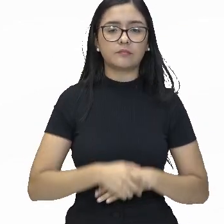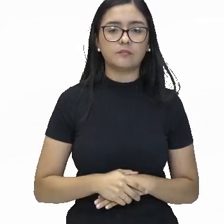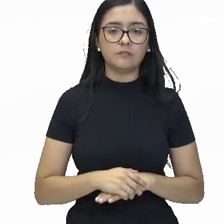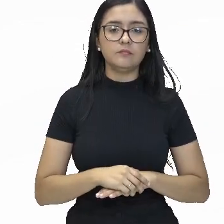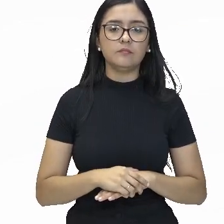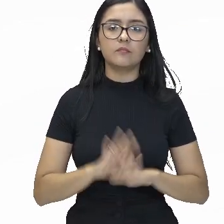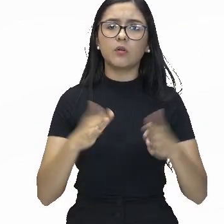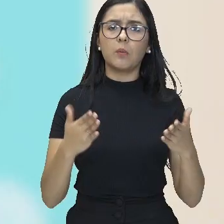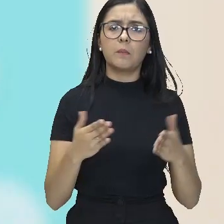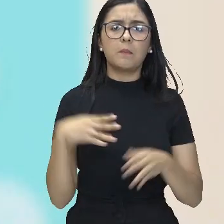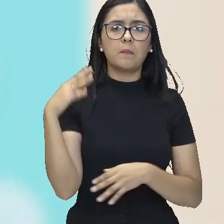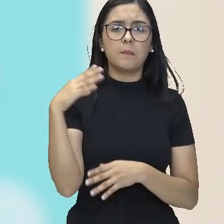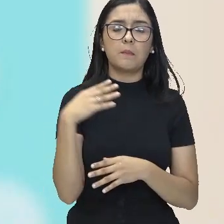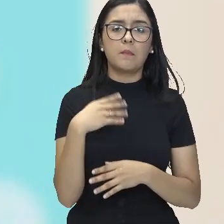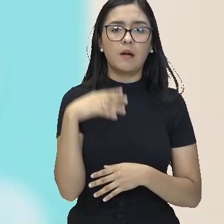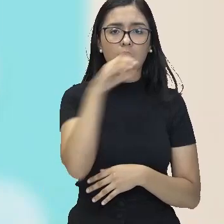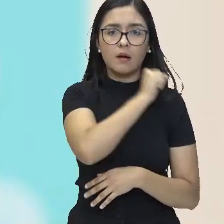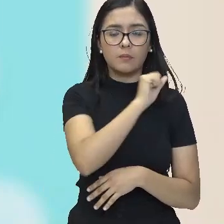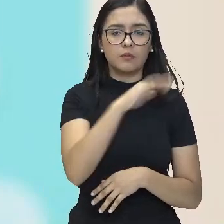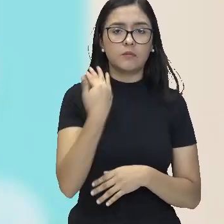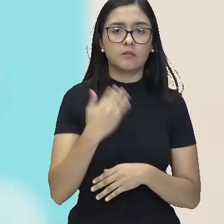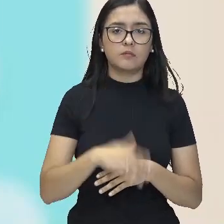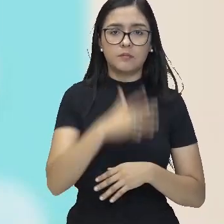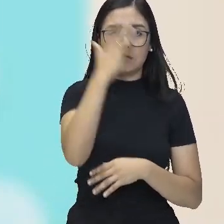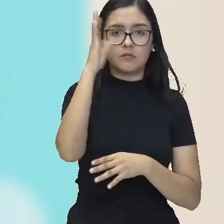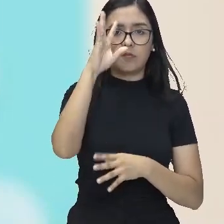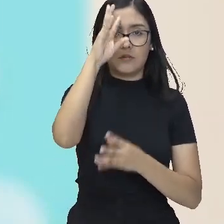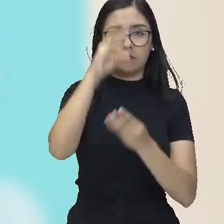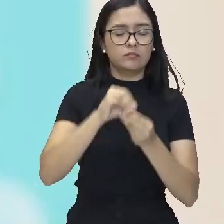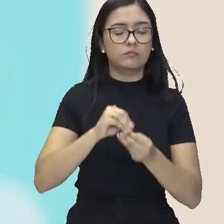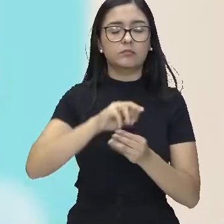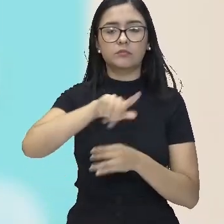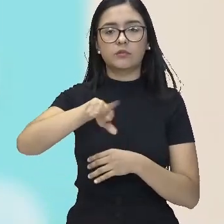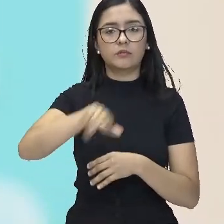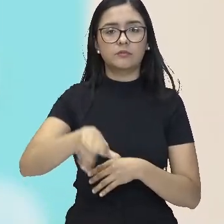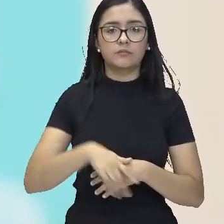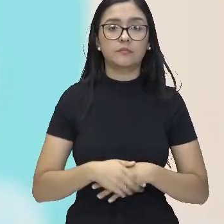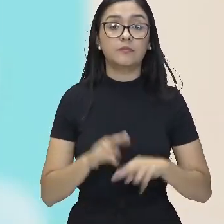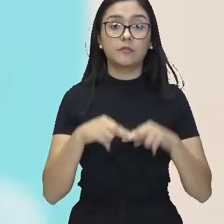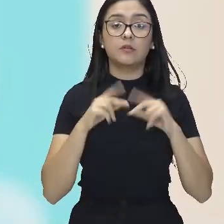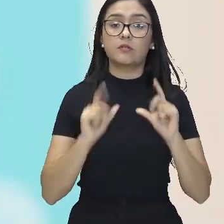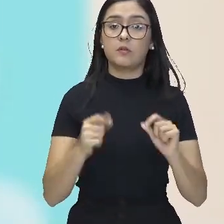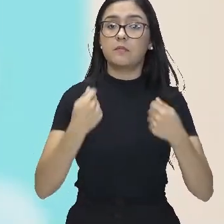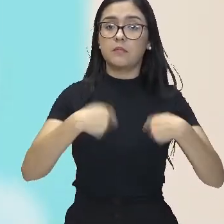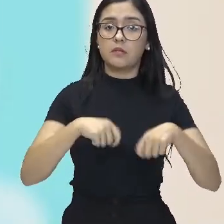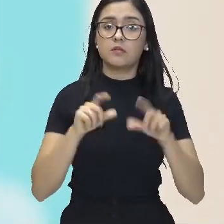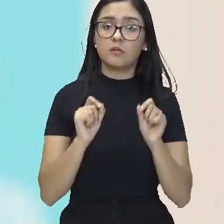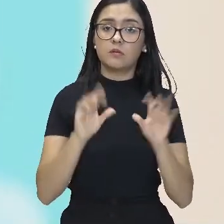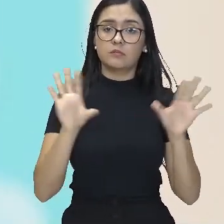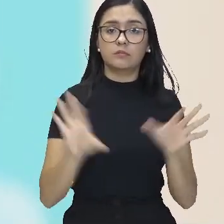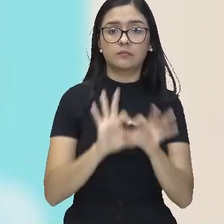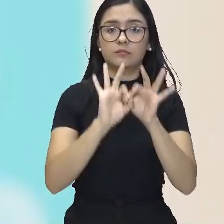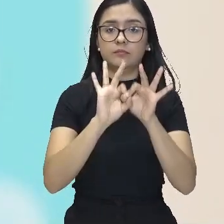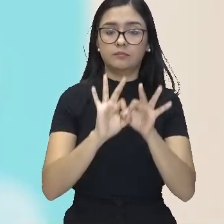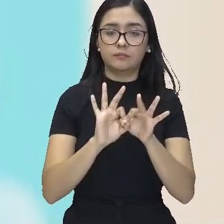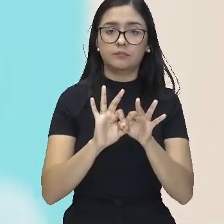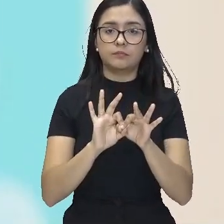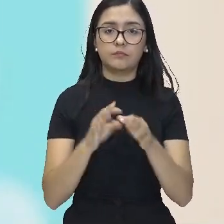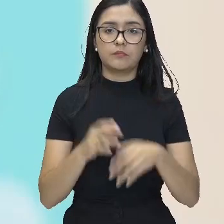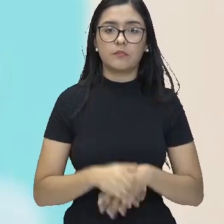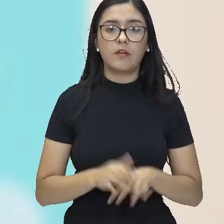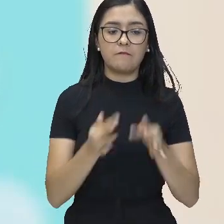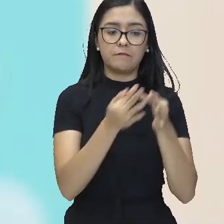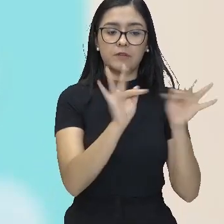morreu inexplicavelmente, será que vão compreender? Não vão, né? Porque precisa de uma outra oração, que nós